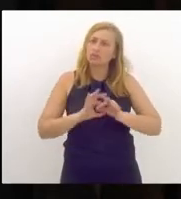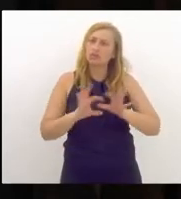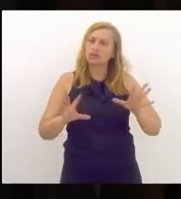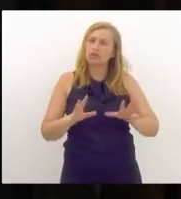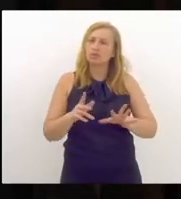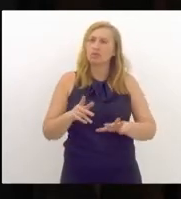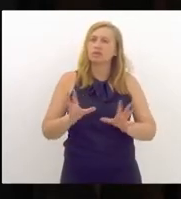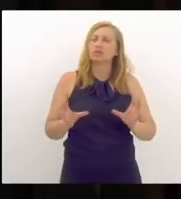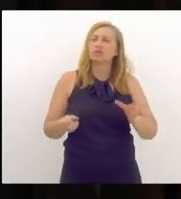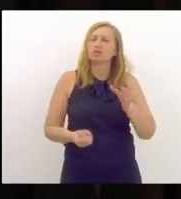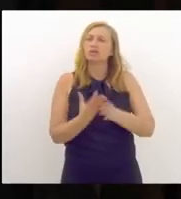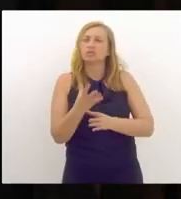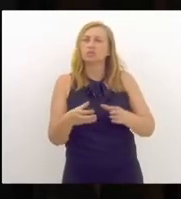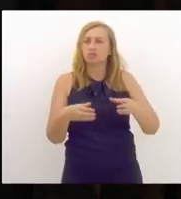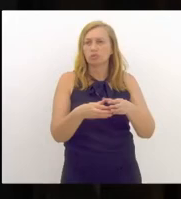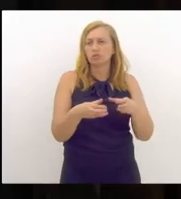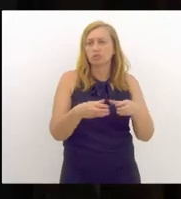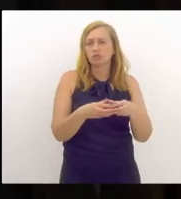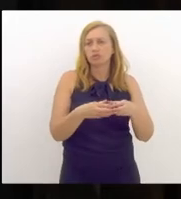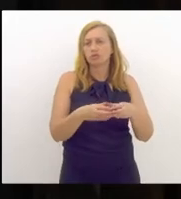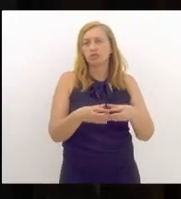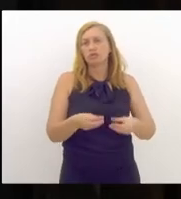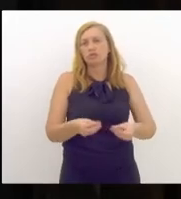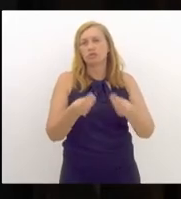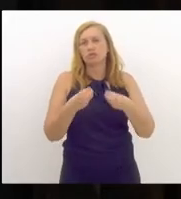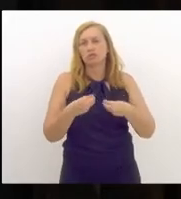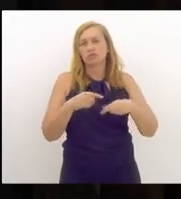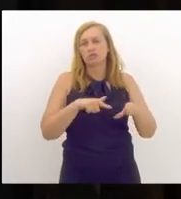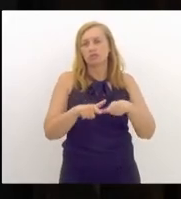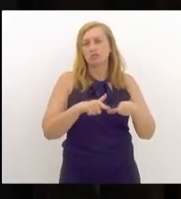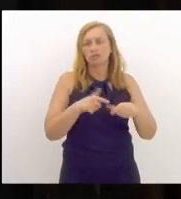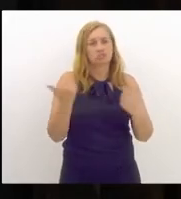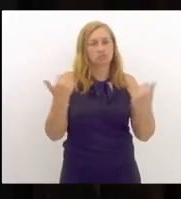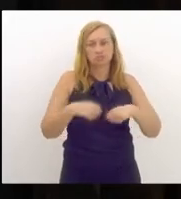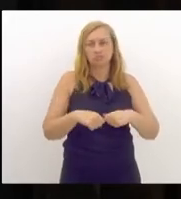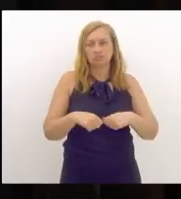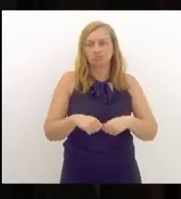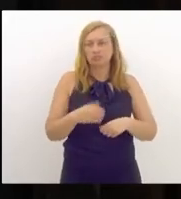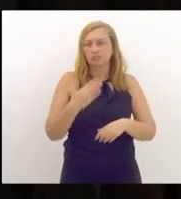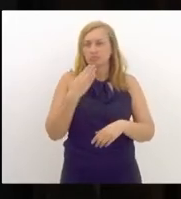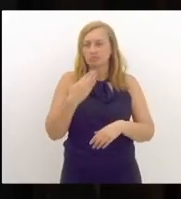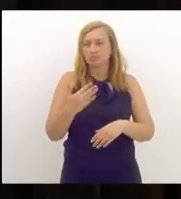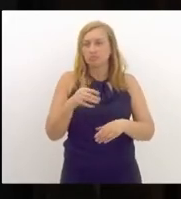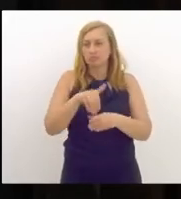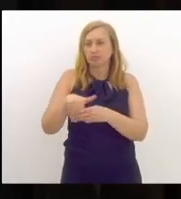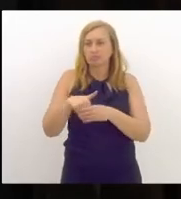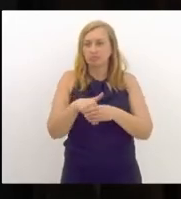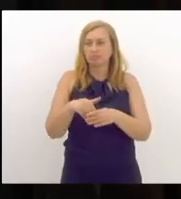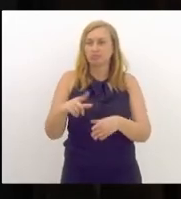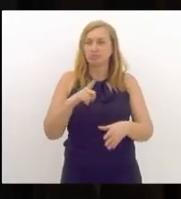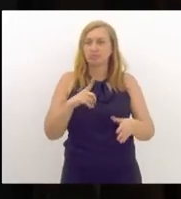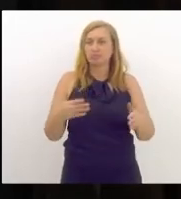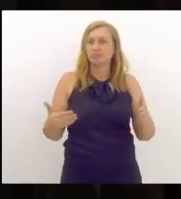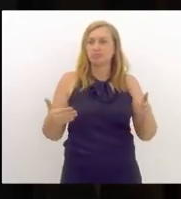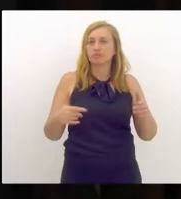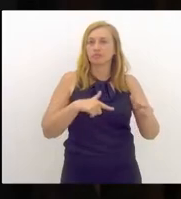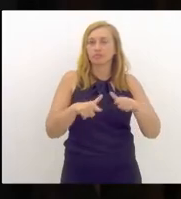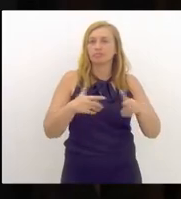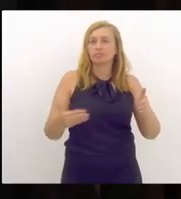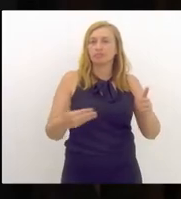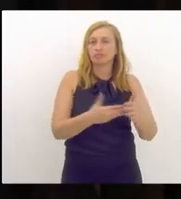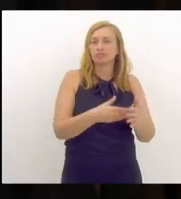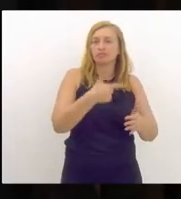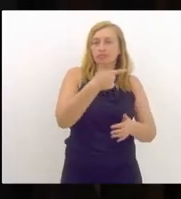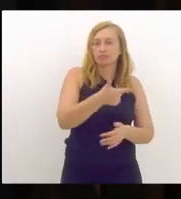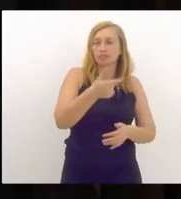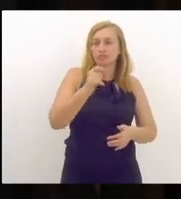para montar uma equipe me dá um mandato eu nem precisei correr atrás de volta agora Mônica eu tenho uma data que até 2024